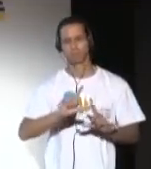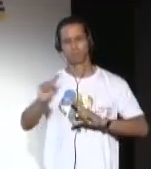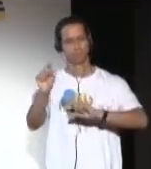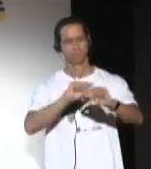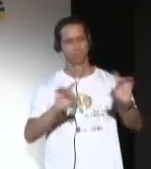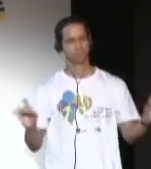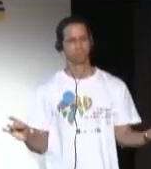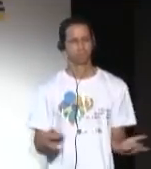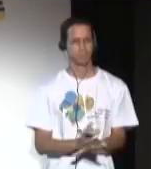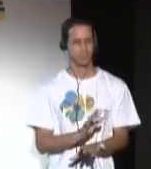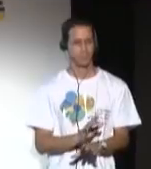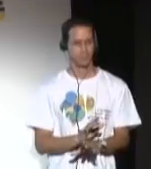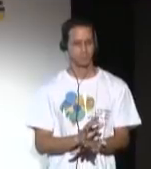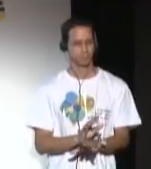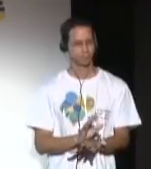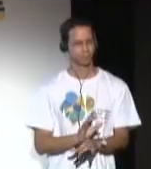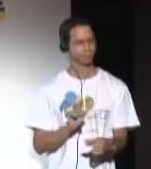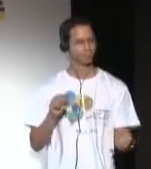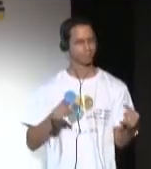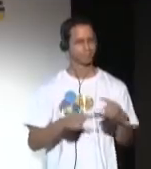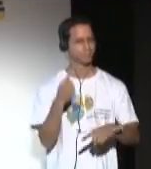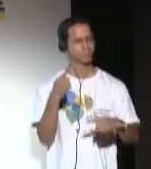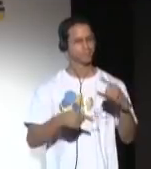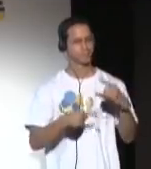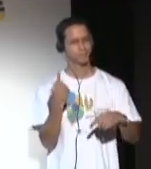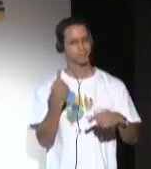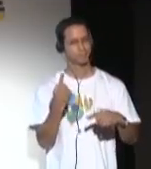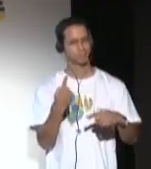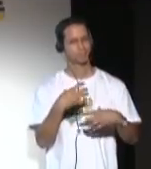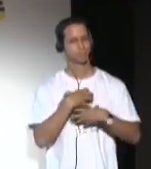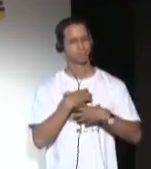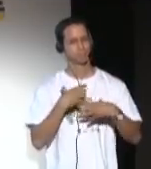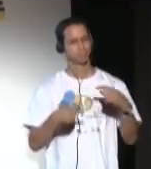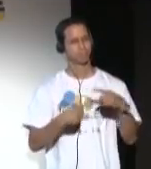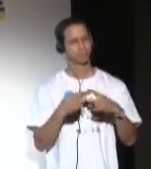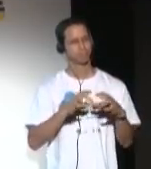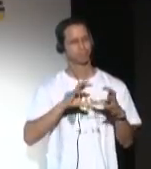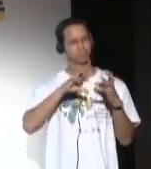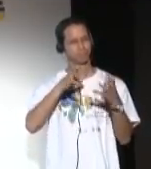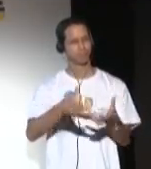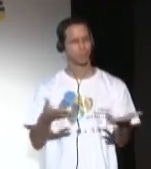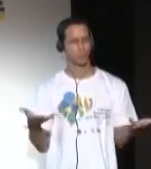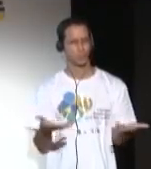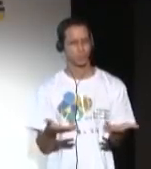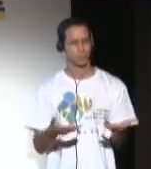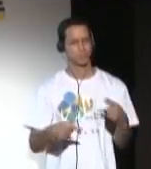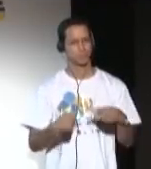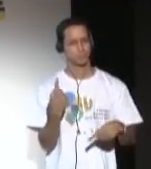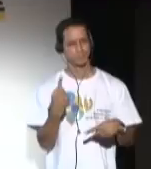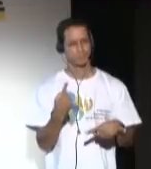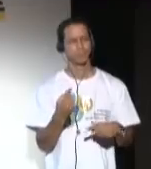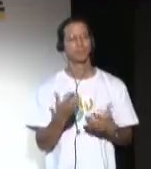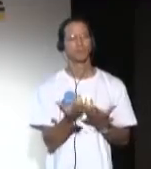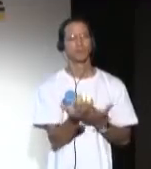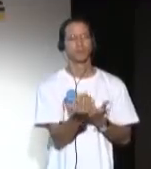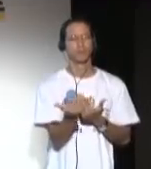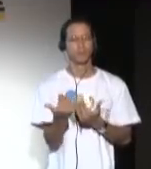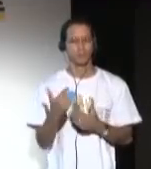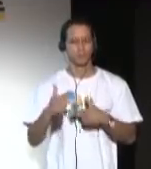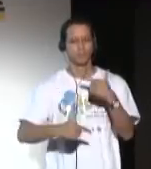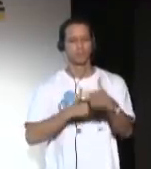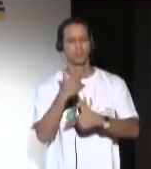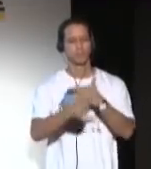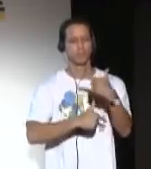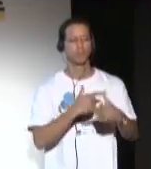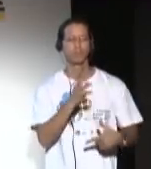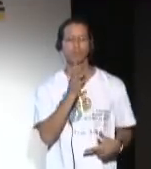não é? Agora, isso não faz sentido. Não faz sentido nesse mundo de hoje. Nossos jovens vão trabalhar